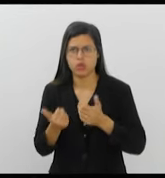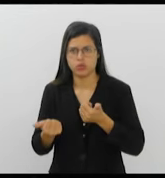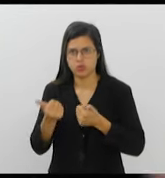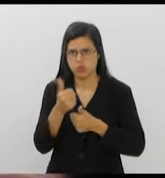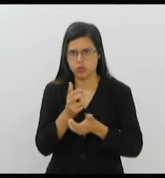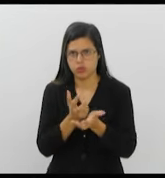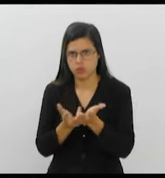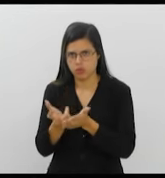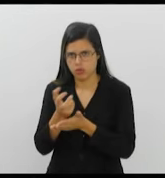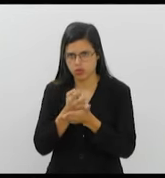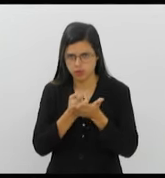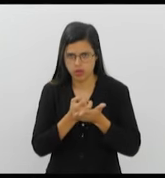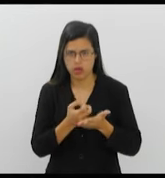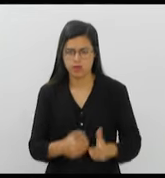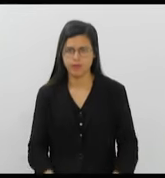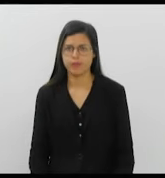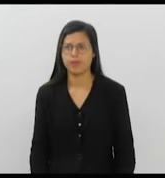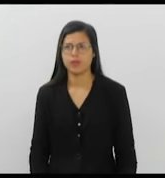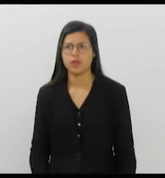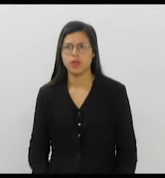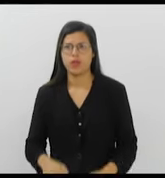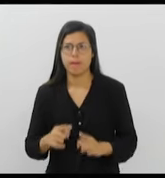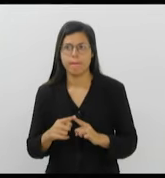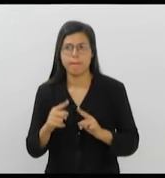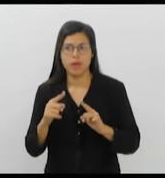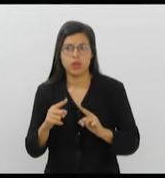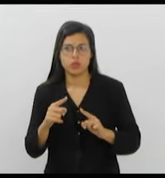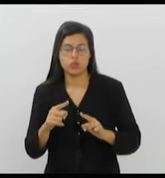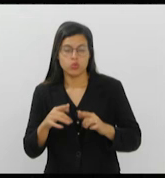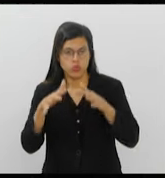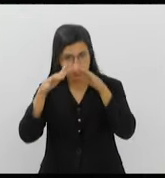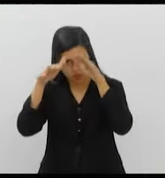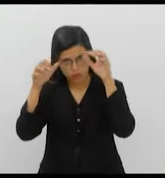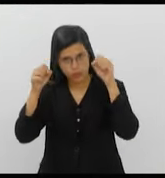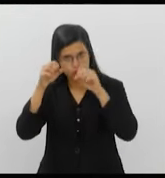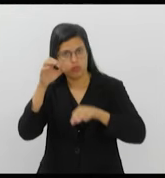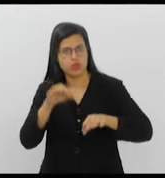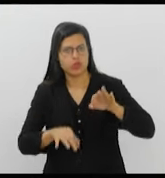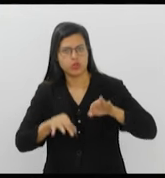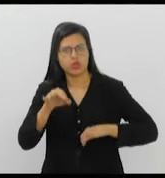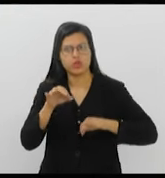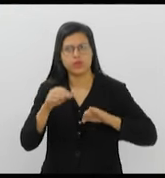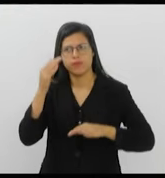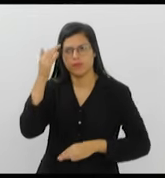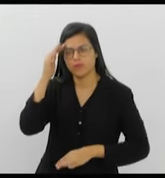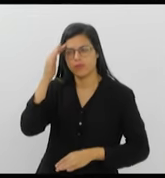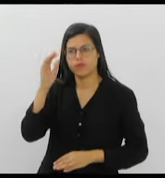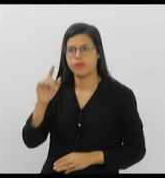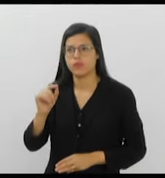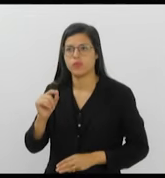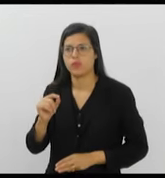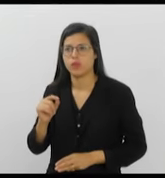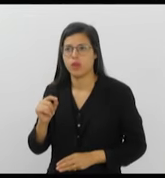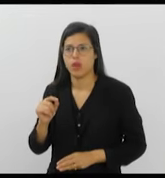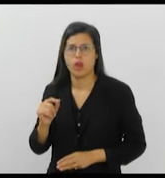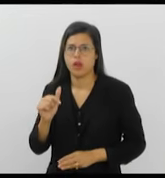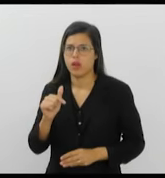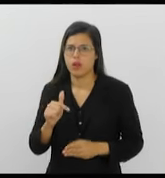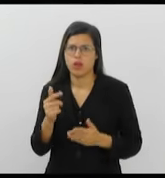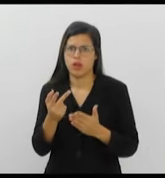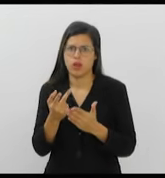tributária. Mas entendeu o Tribunal de Justiça que ele teria transbordado